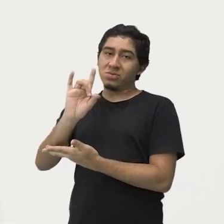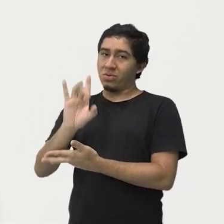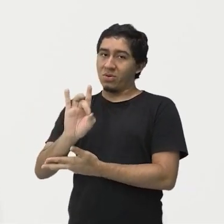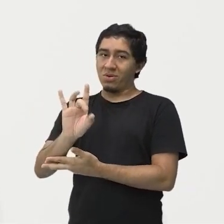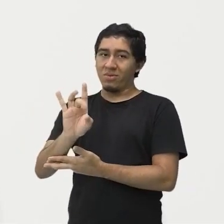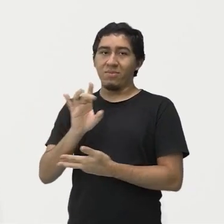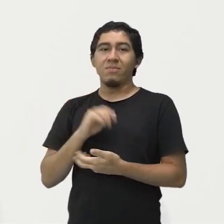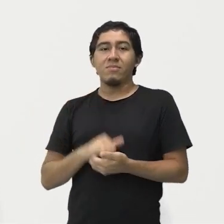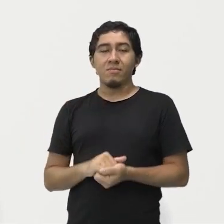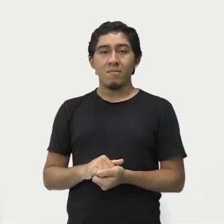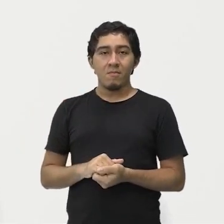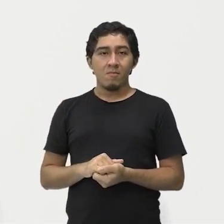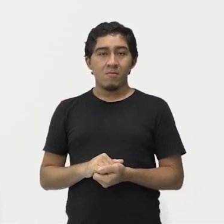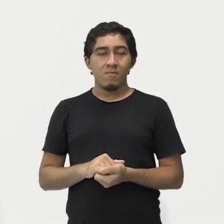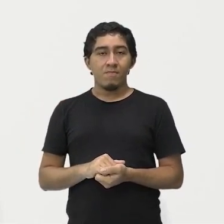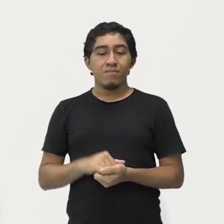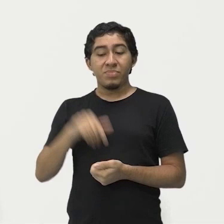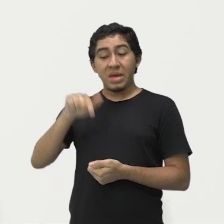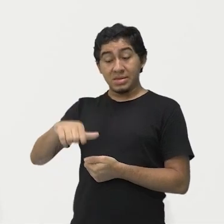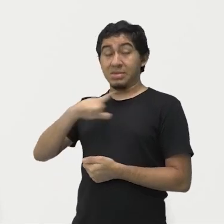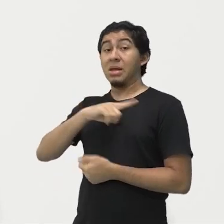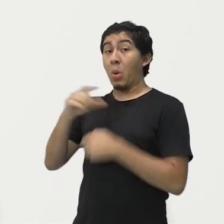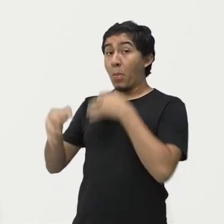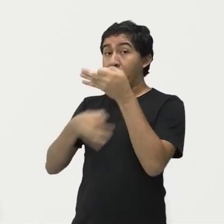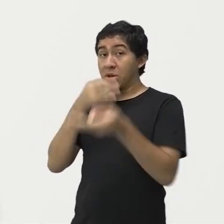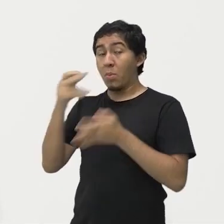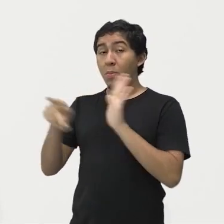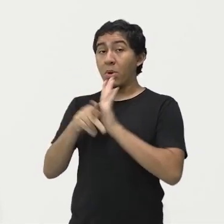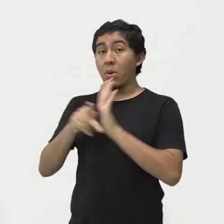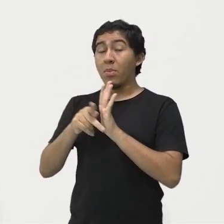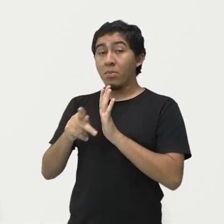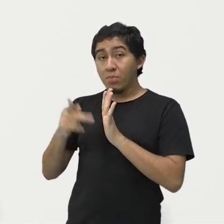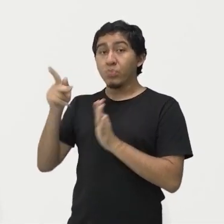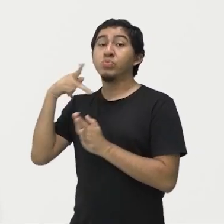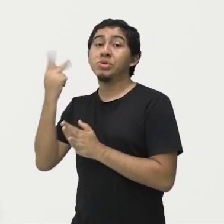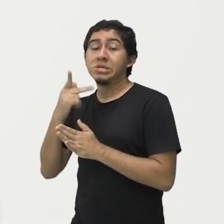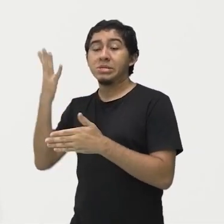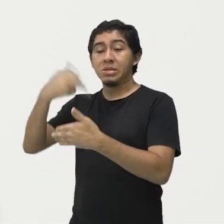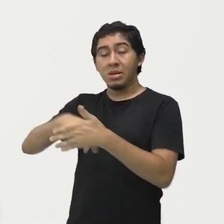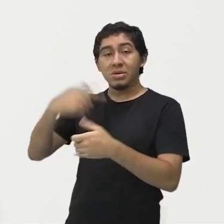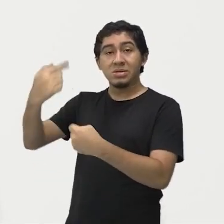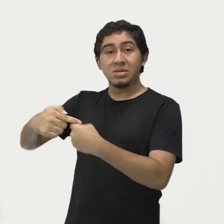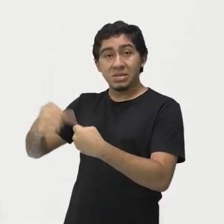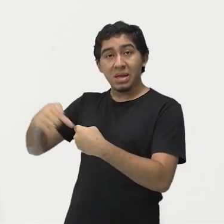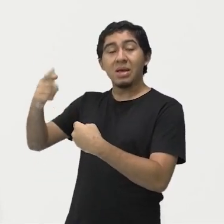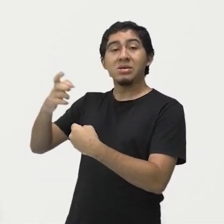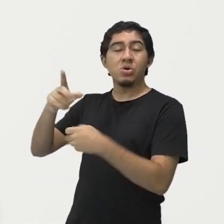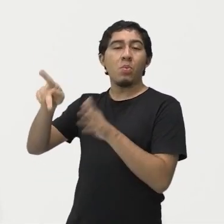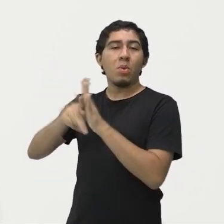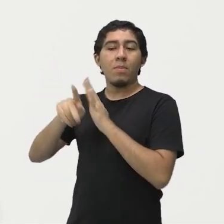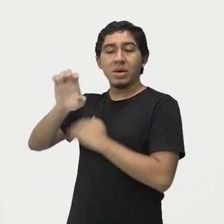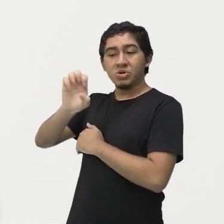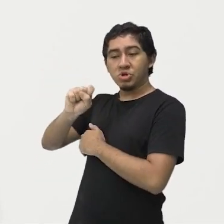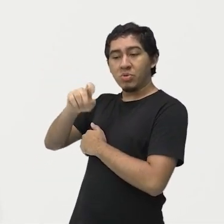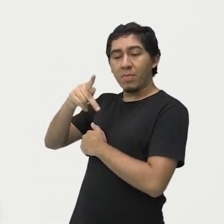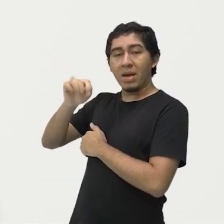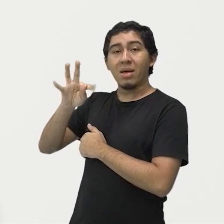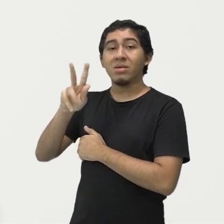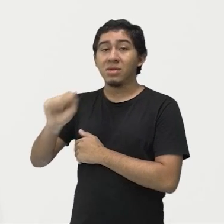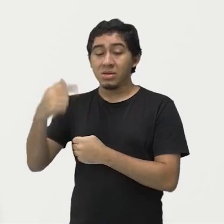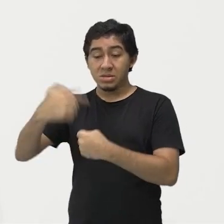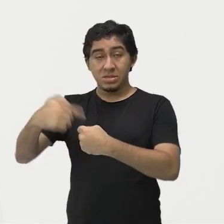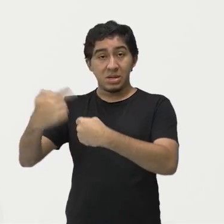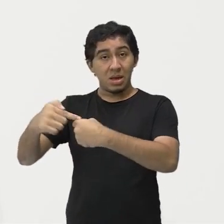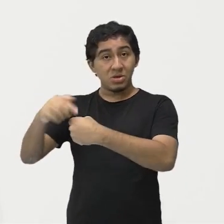opinar sobre as questões políticas dentro da cidade de Esparta. Esparta, galerinha, também se destacou